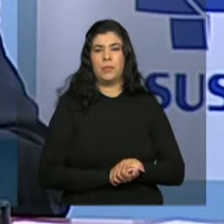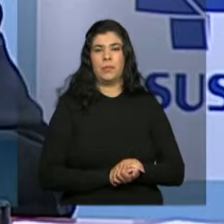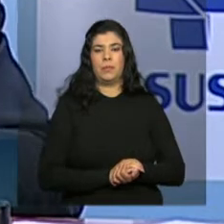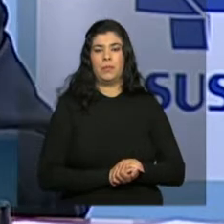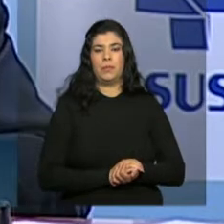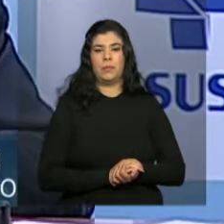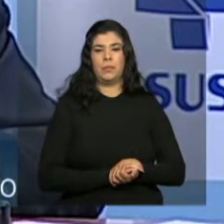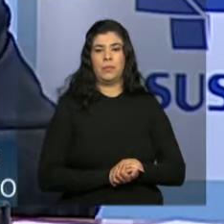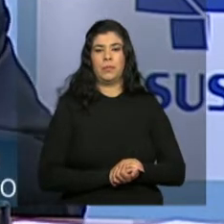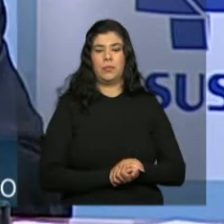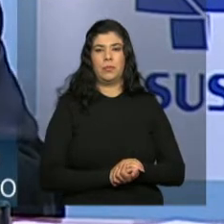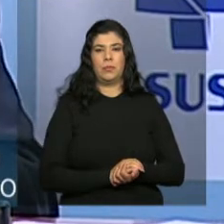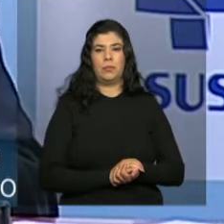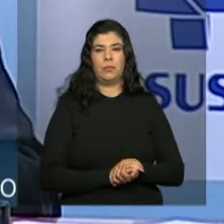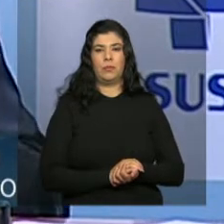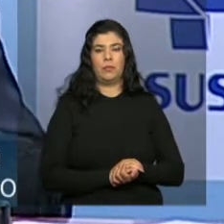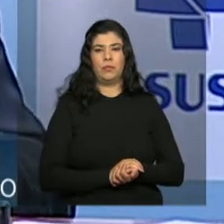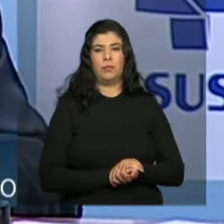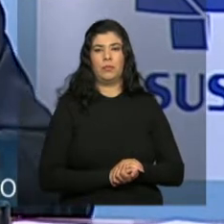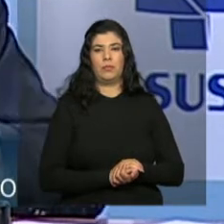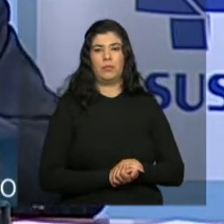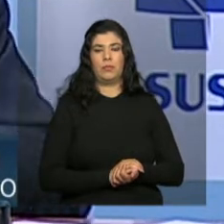E cadê o gráfico